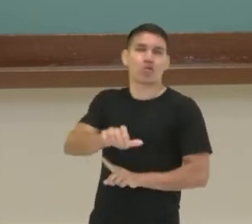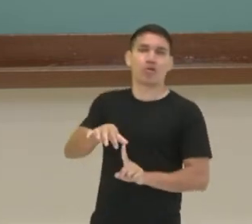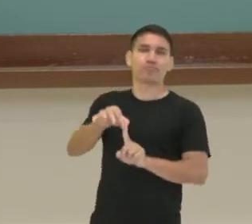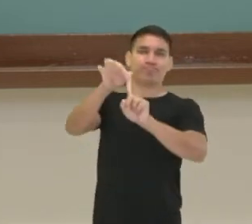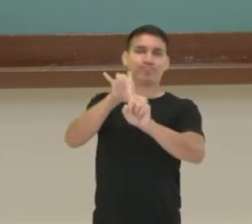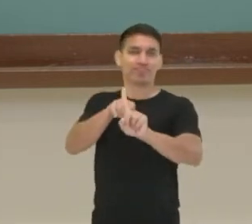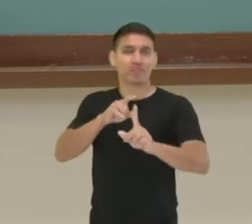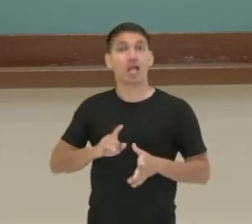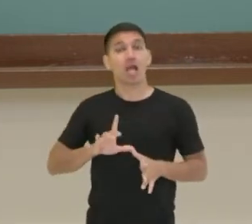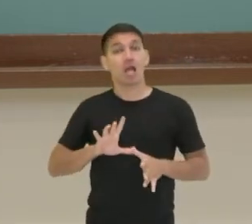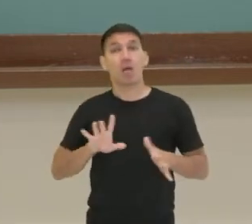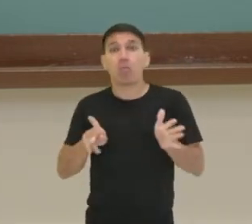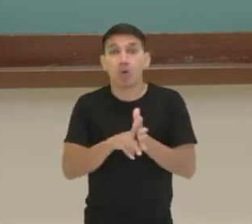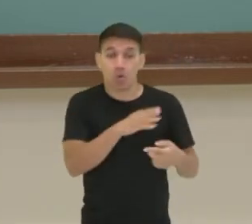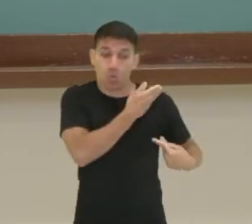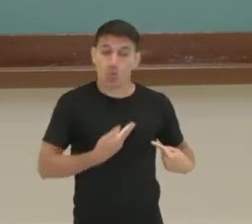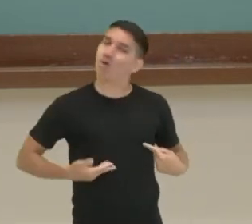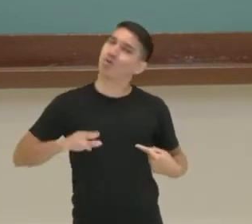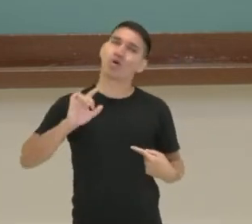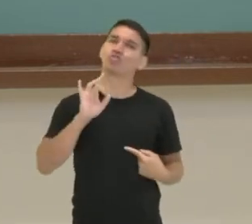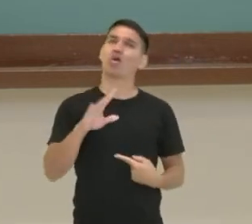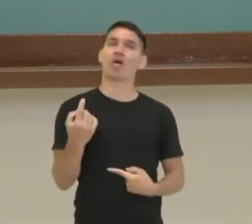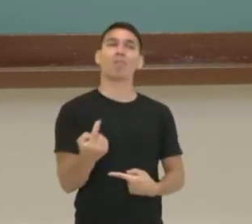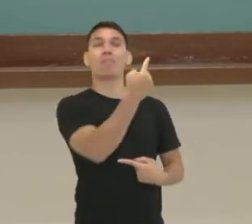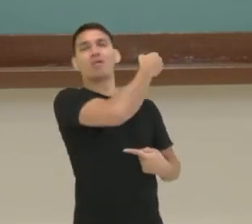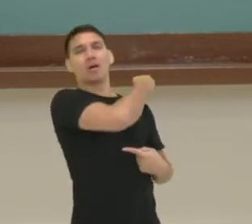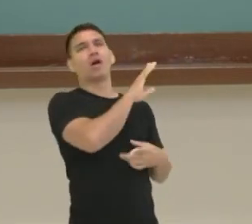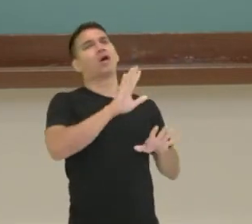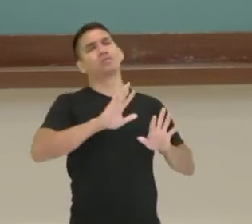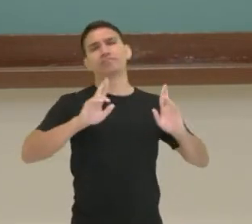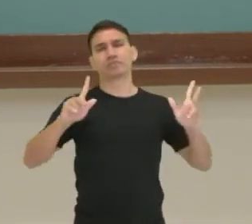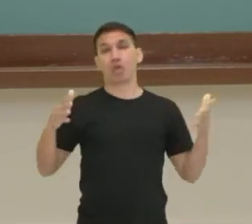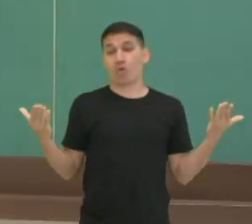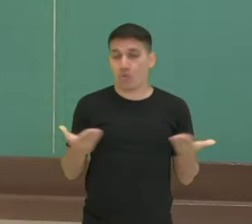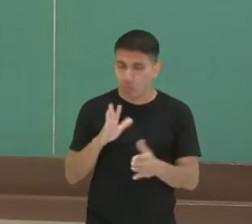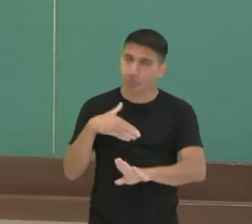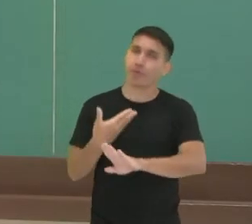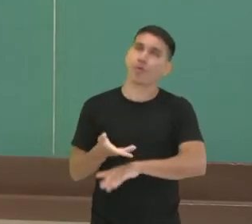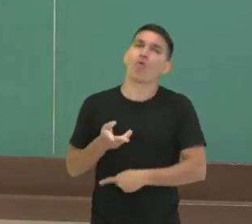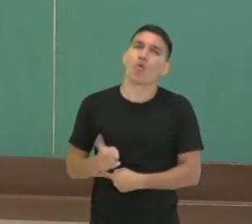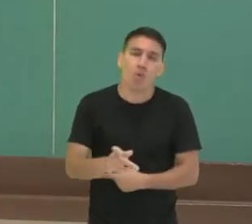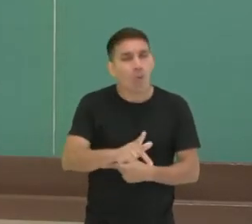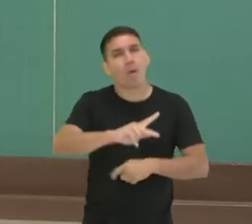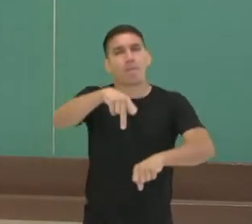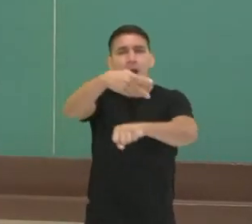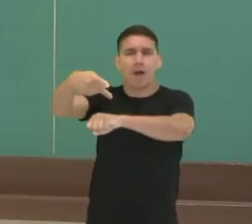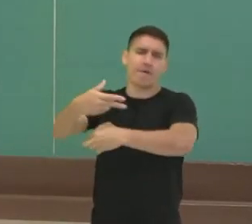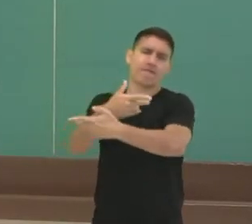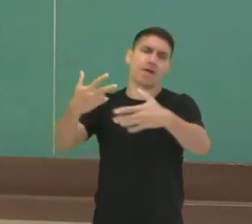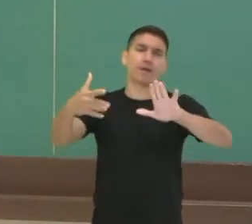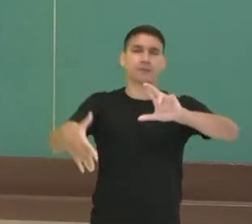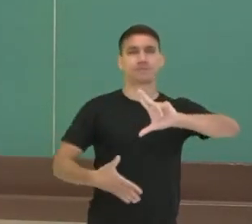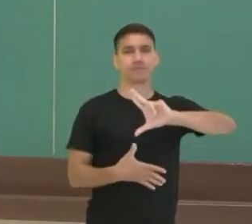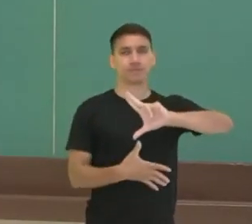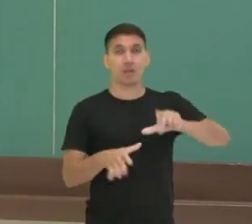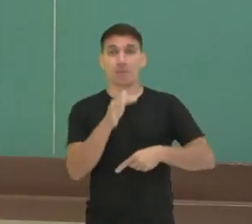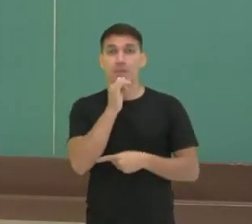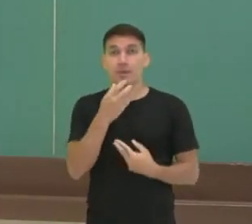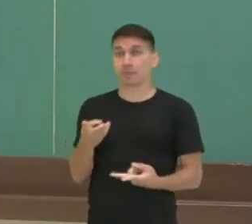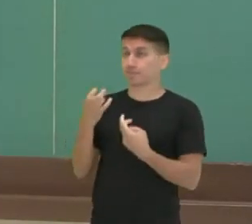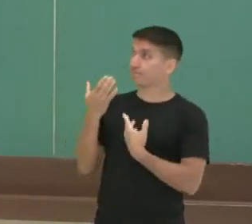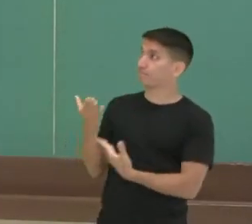movimento não pertence apenas ao passado. Ao contrário, ainda hoje está presente em muitos países da América Latina, como nós podemos ver